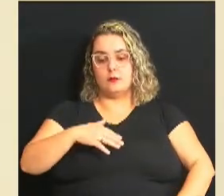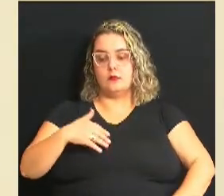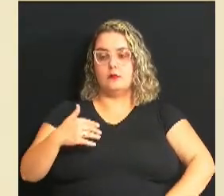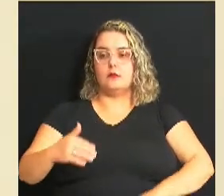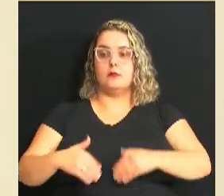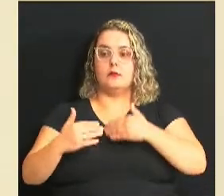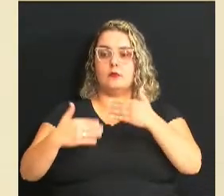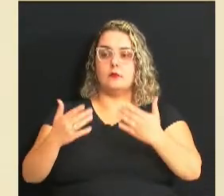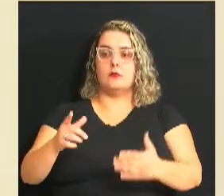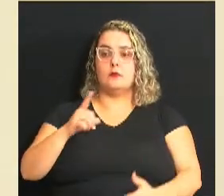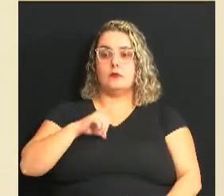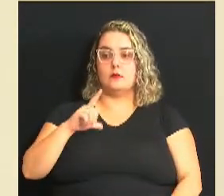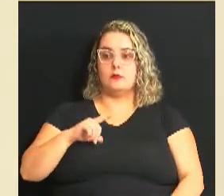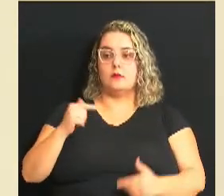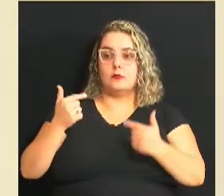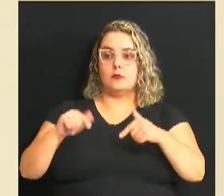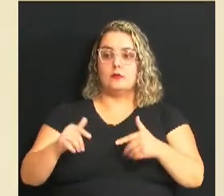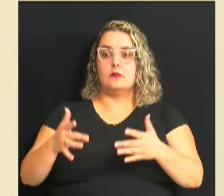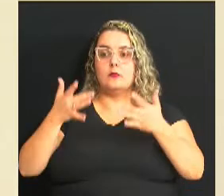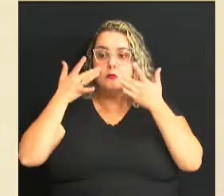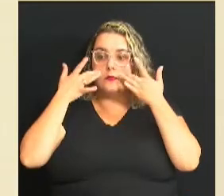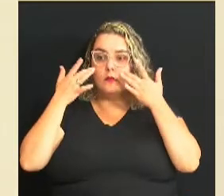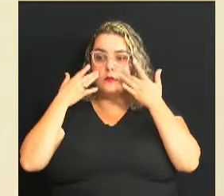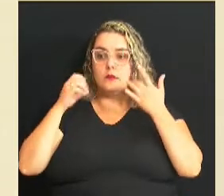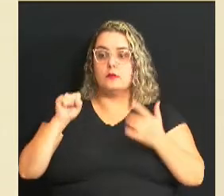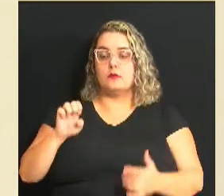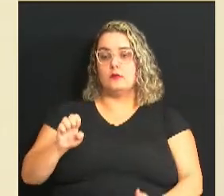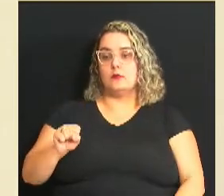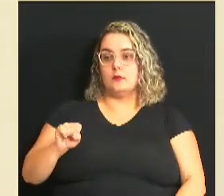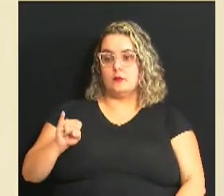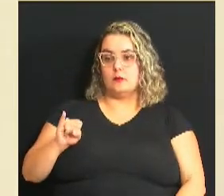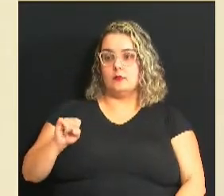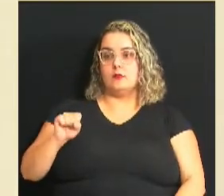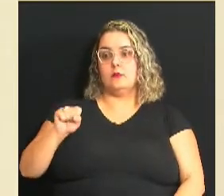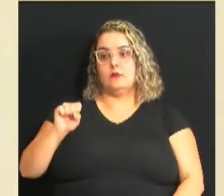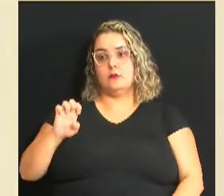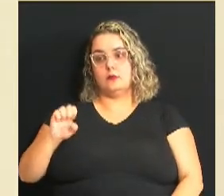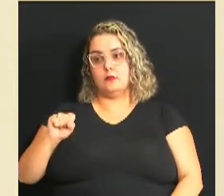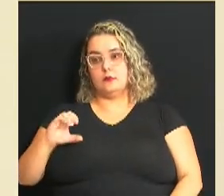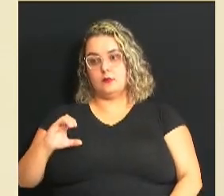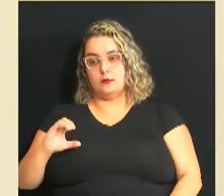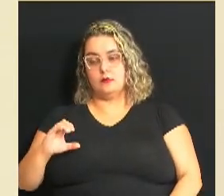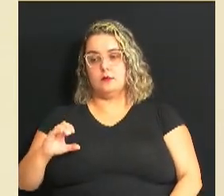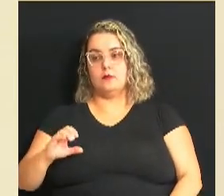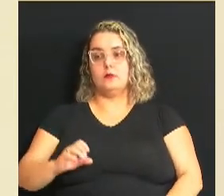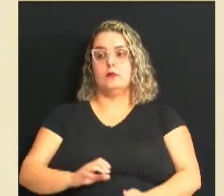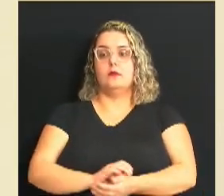tem também espaço de teatro no SESI, no SESC, na